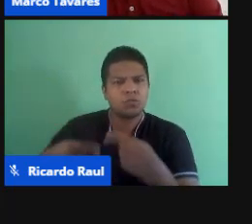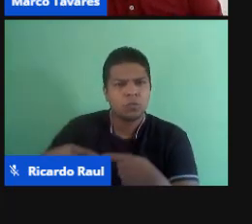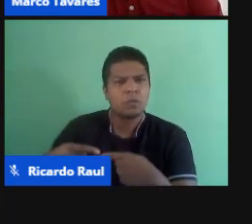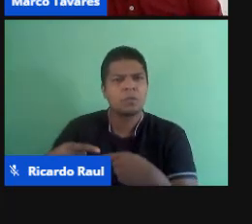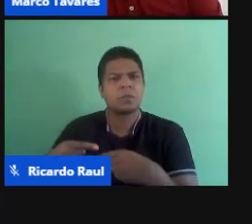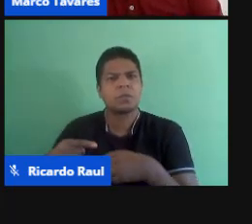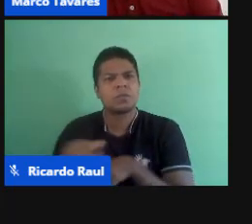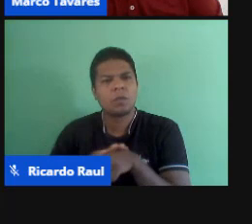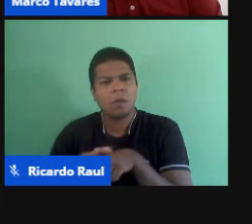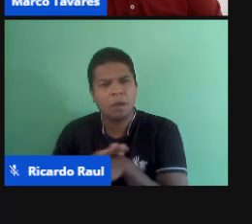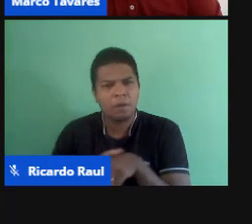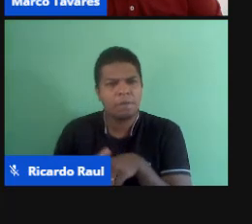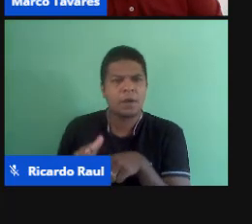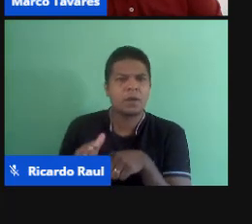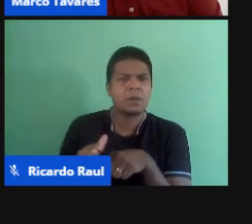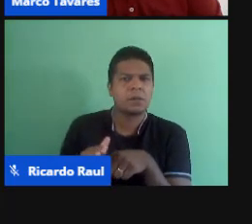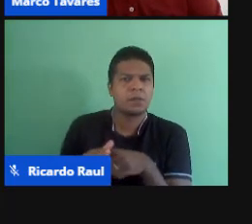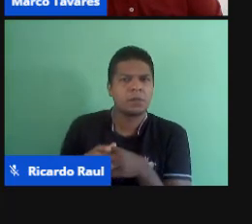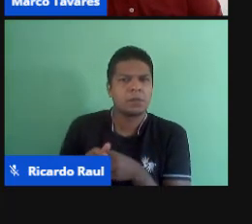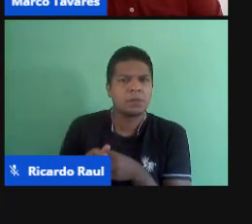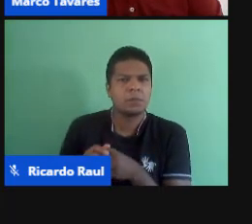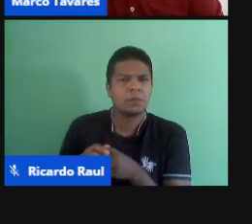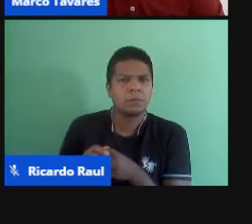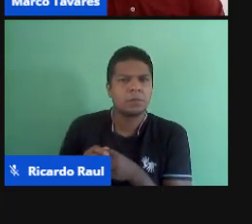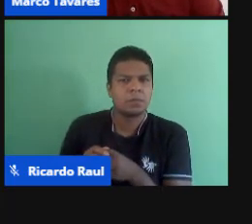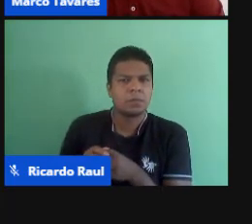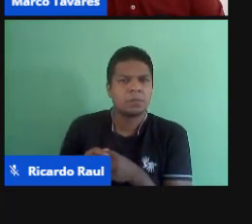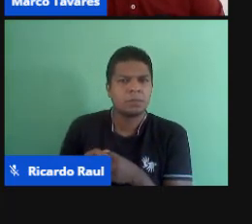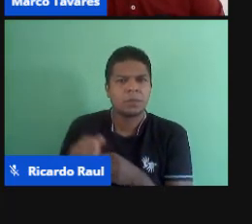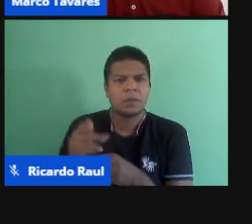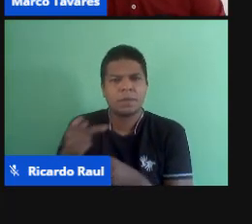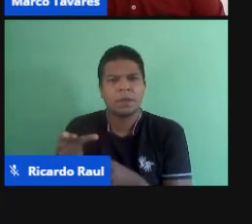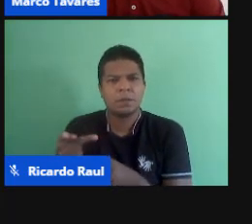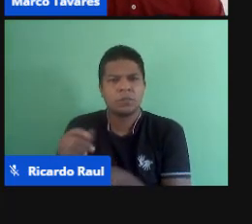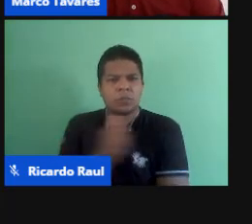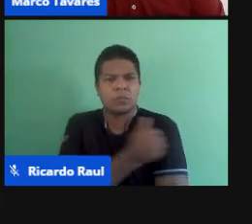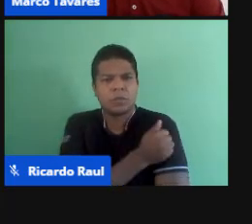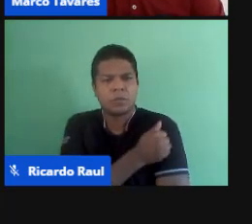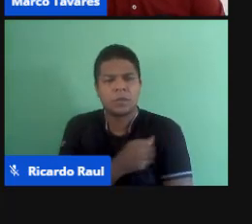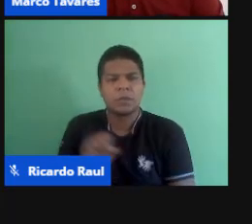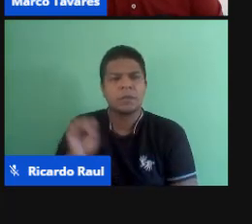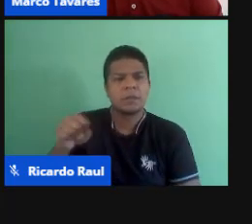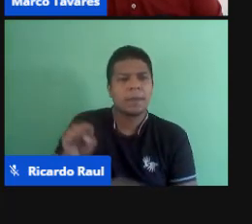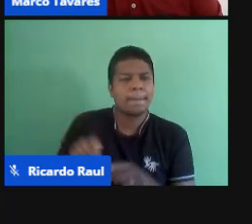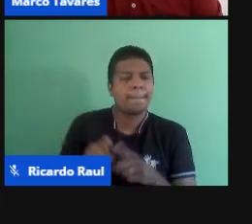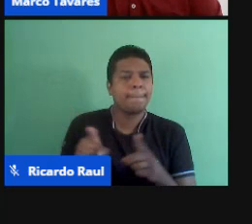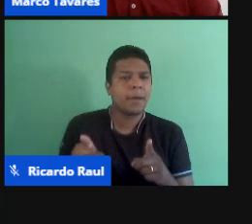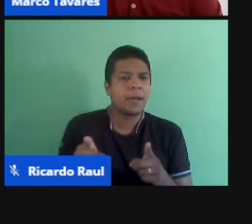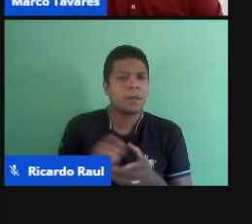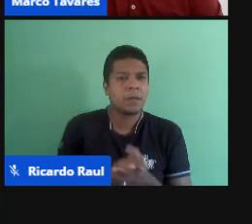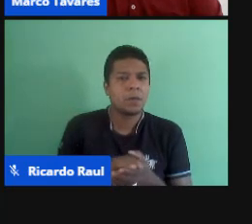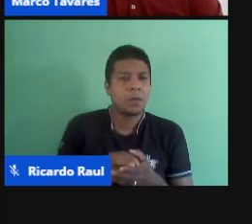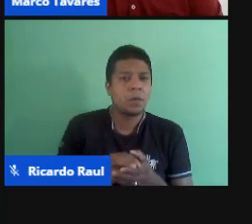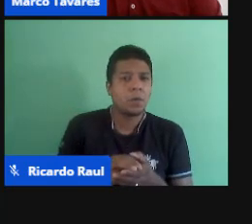Não é isso que a gente propõe aos nossos alunos? Sim, mas aí o que veio?